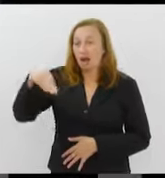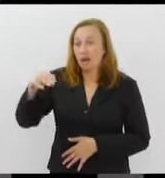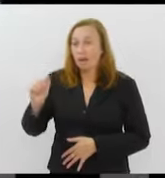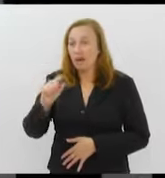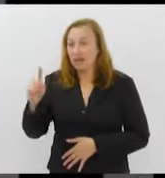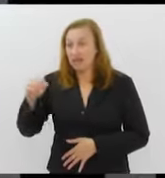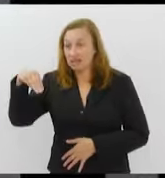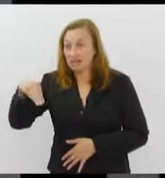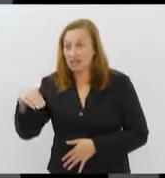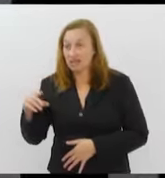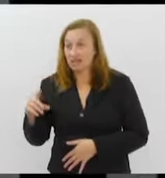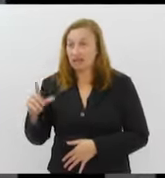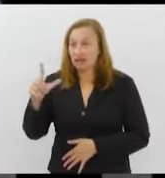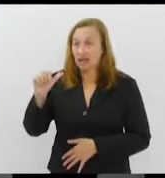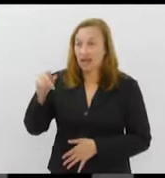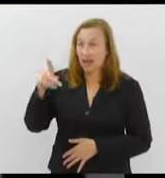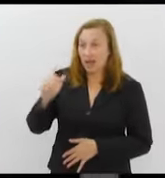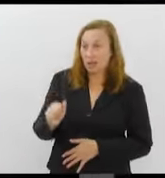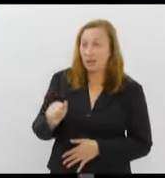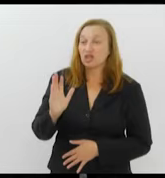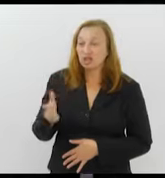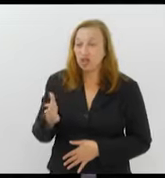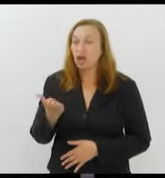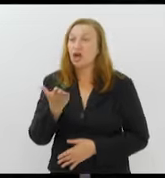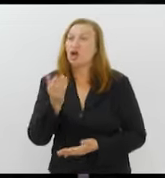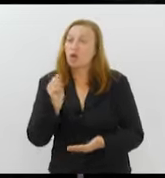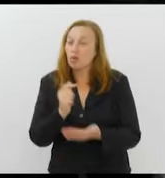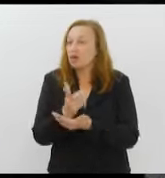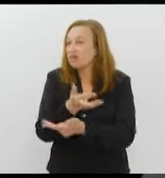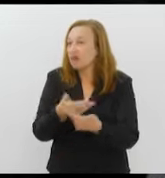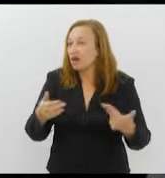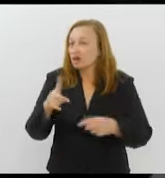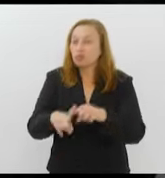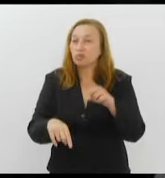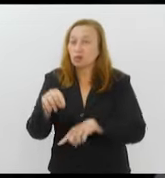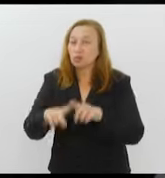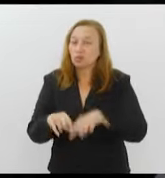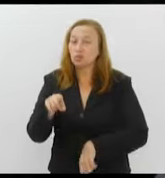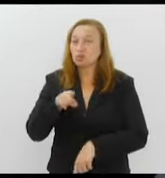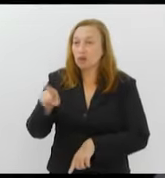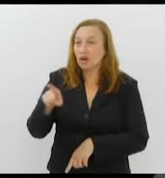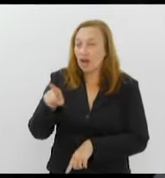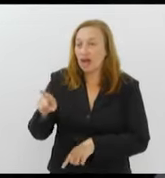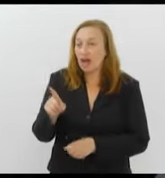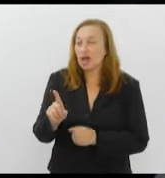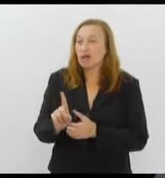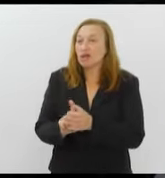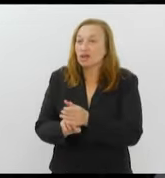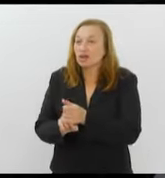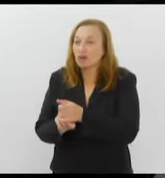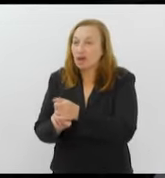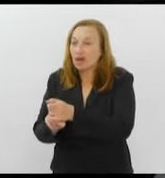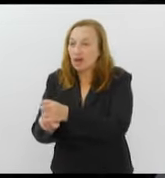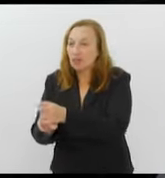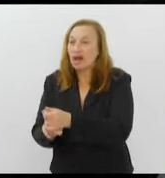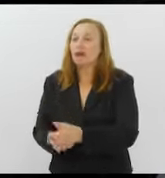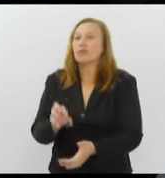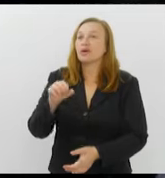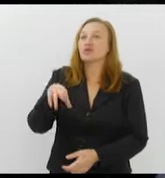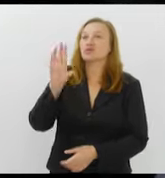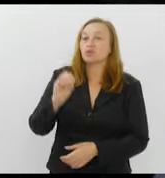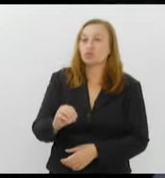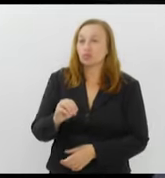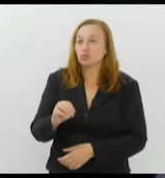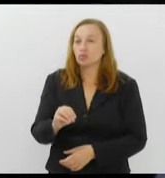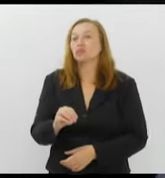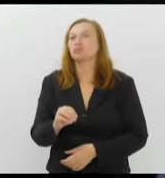lá. Goiabada, suco de uva, em alguns dias da semana, até rabanete fresquinho. E